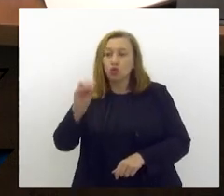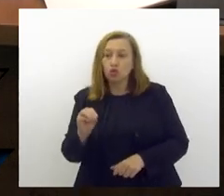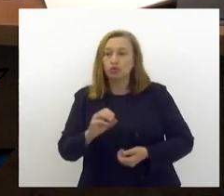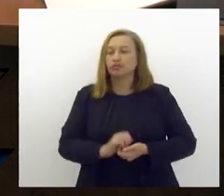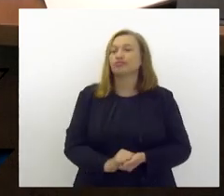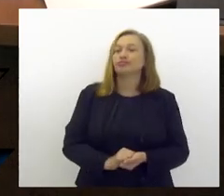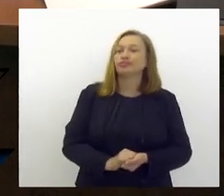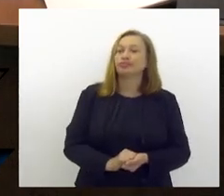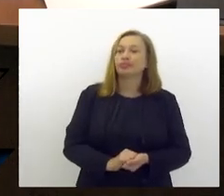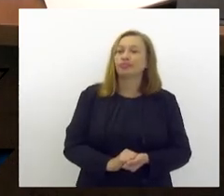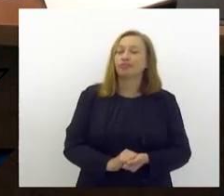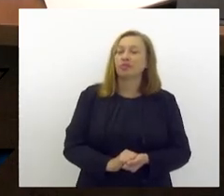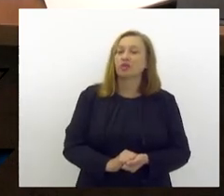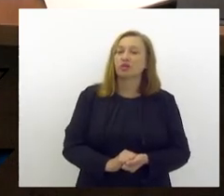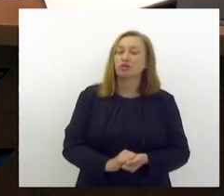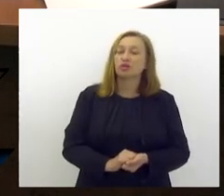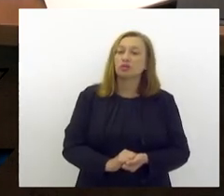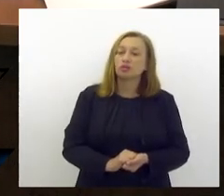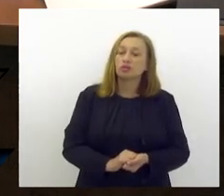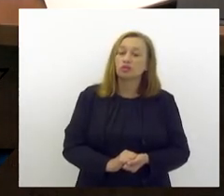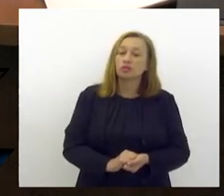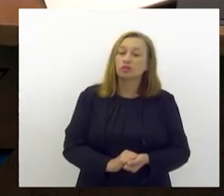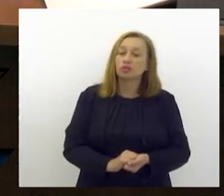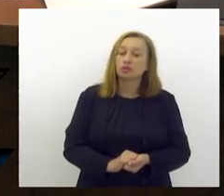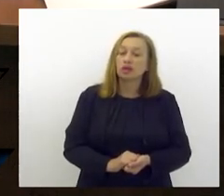Borba, no